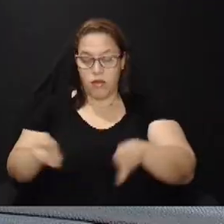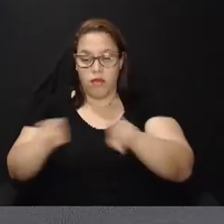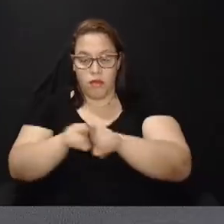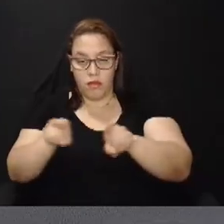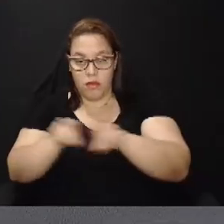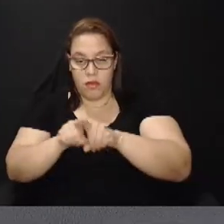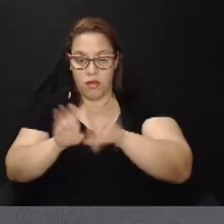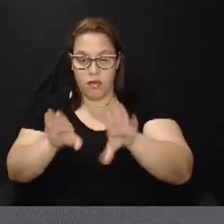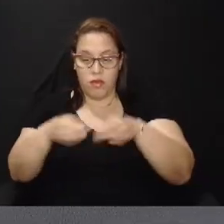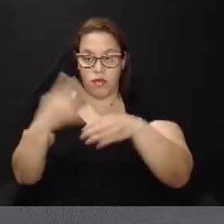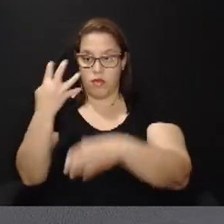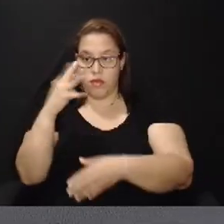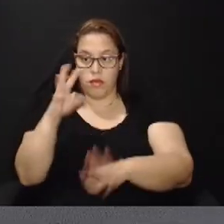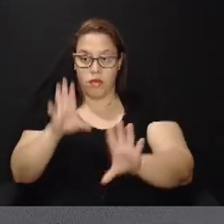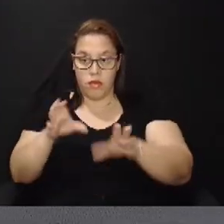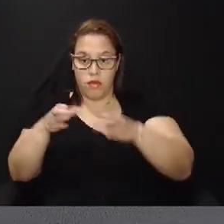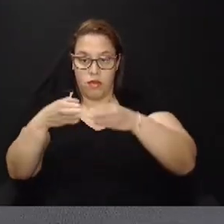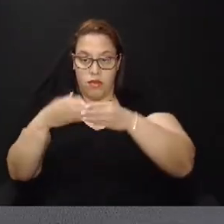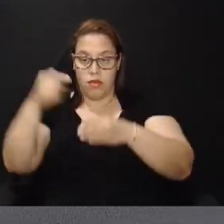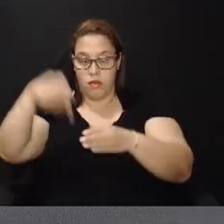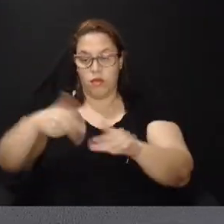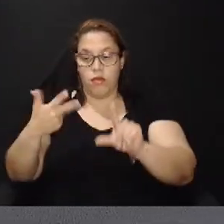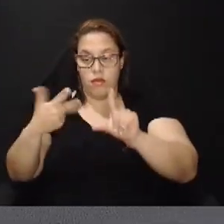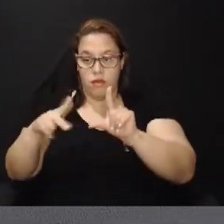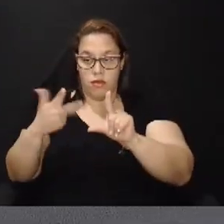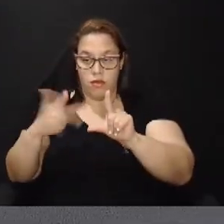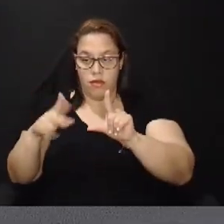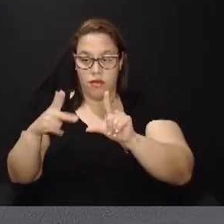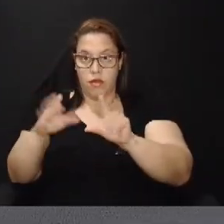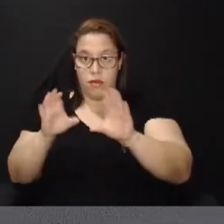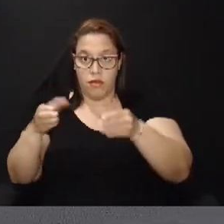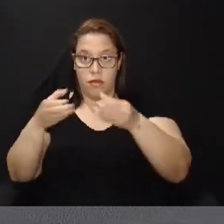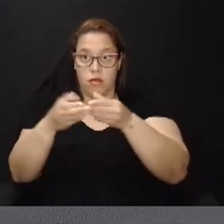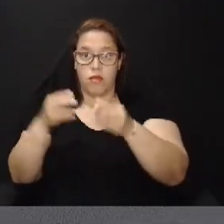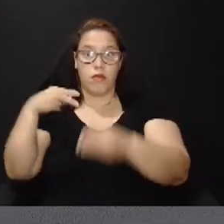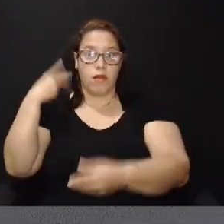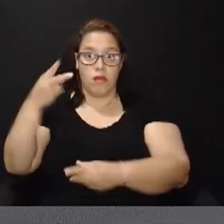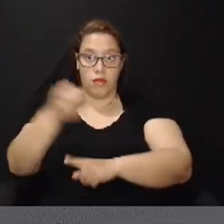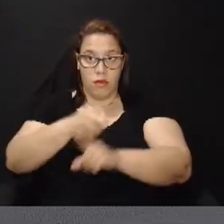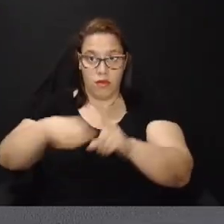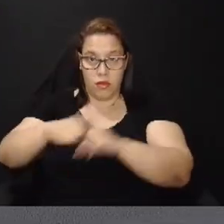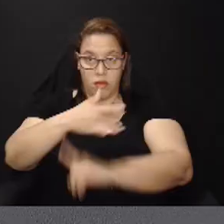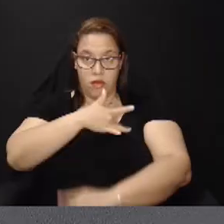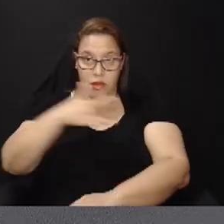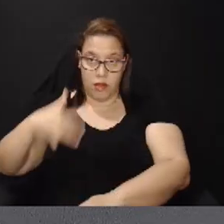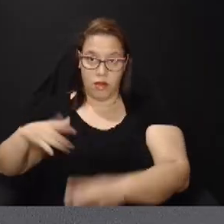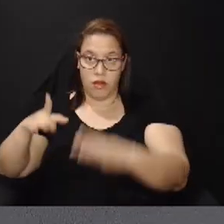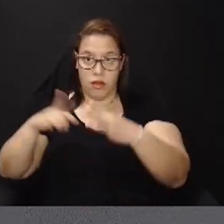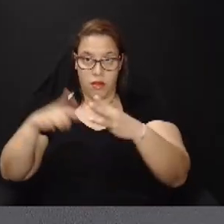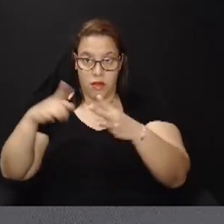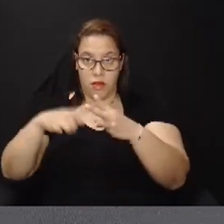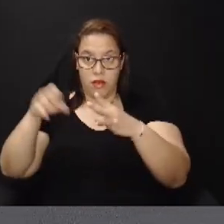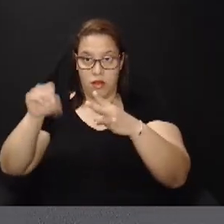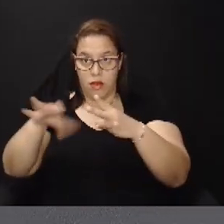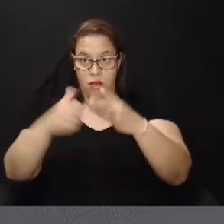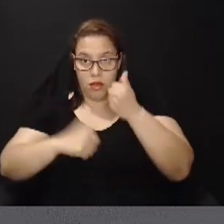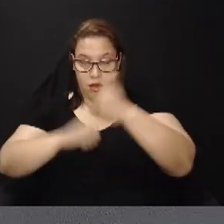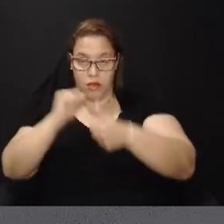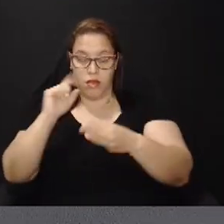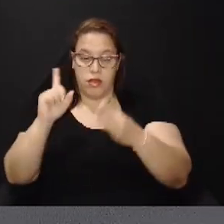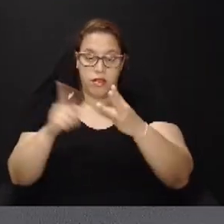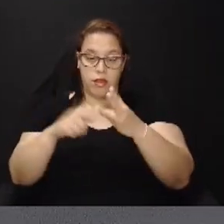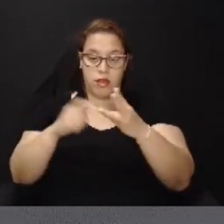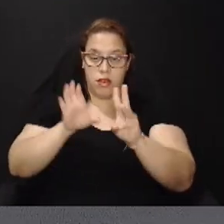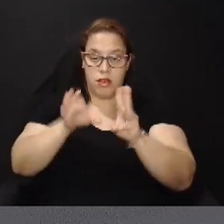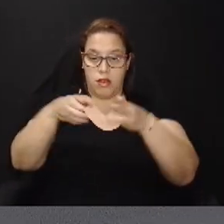4 comissões aqui do Legislativo, a Comissão de Política Social e Saúde, a Comissão de Educação e Esporte, a Comissão